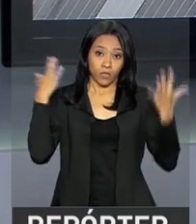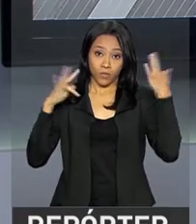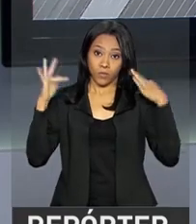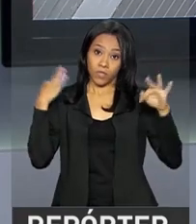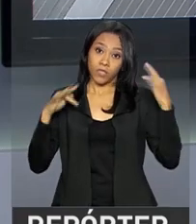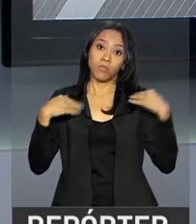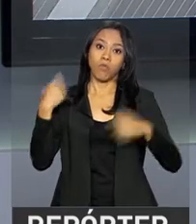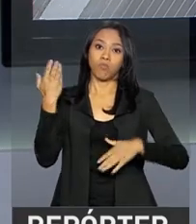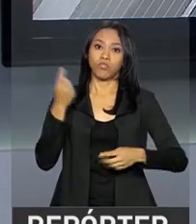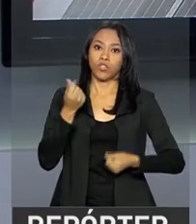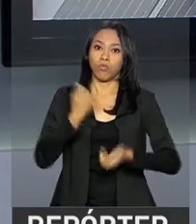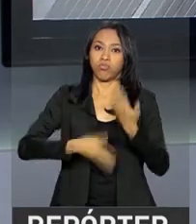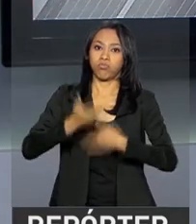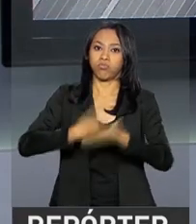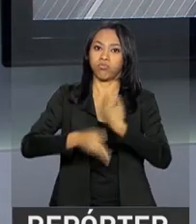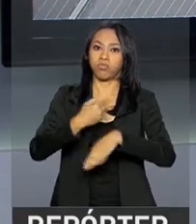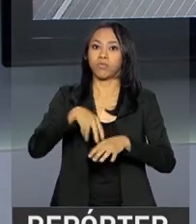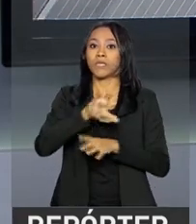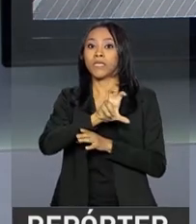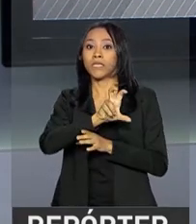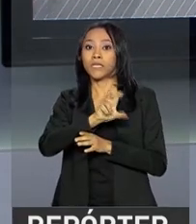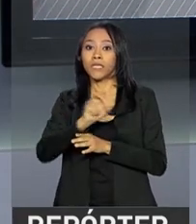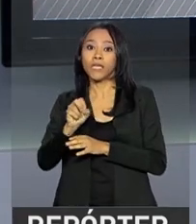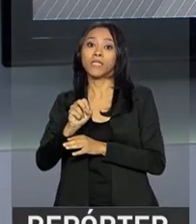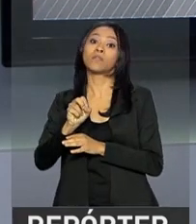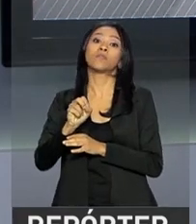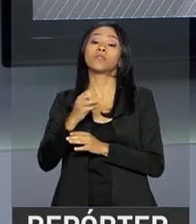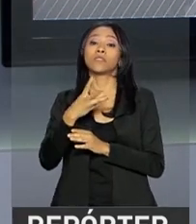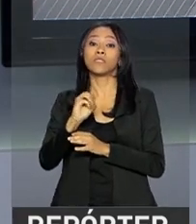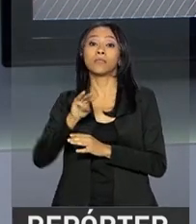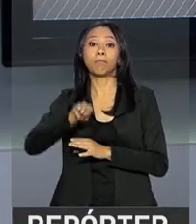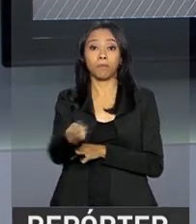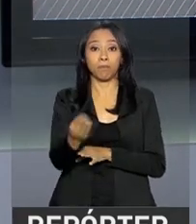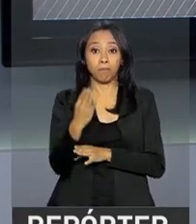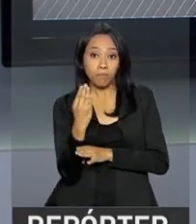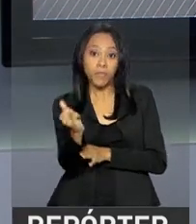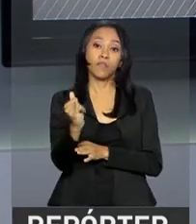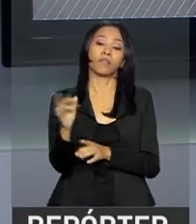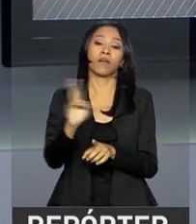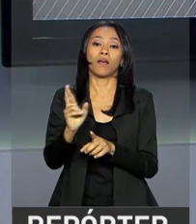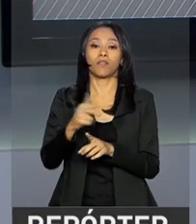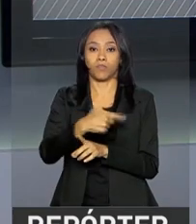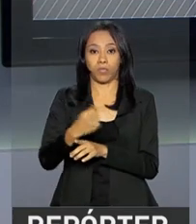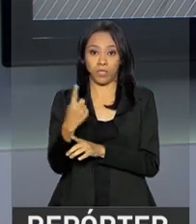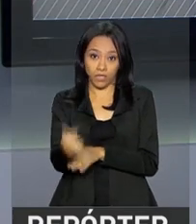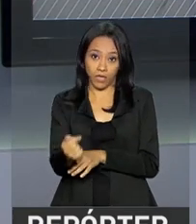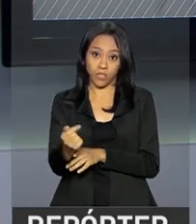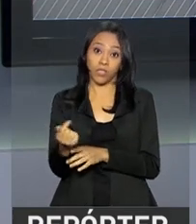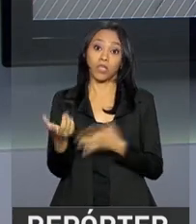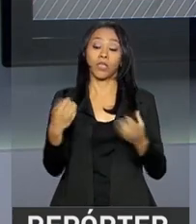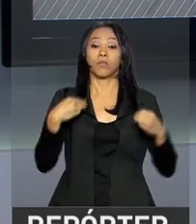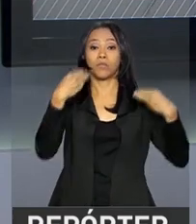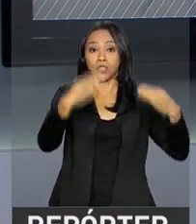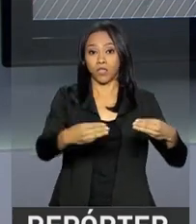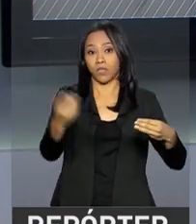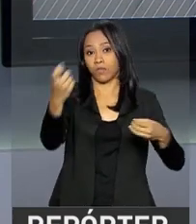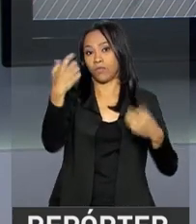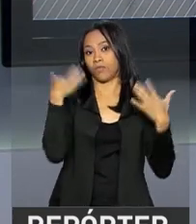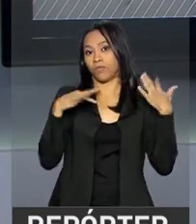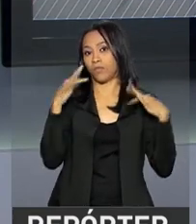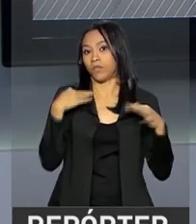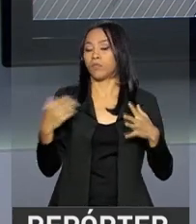de reais no Brasil em 2017. E para atender melhor esse público, o Ministério do Turismo, em parceria com o Ministério da